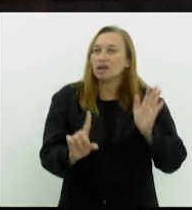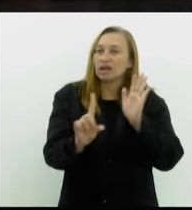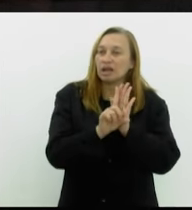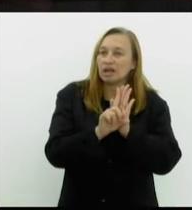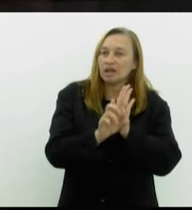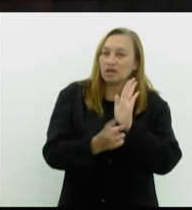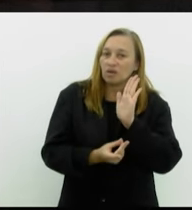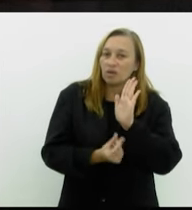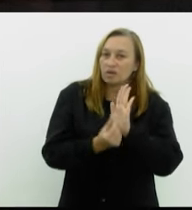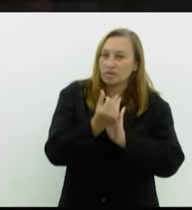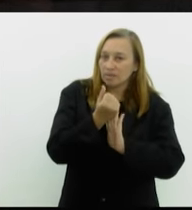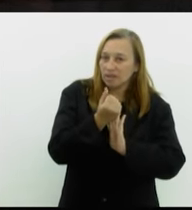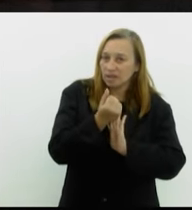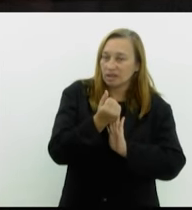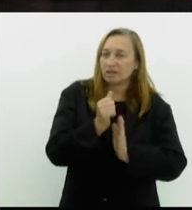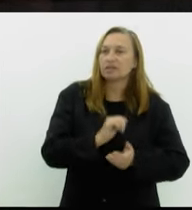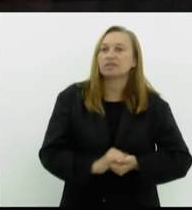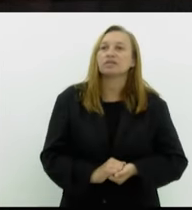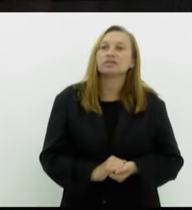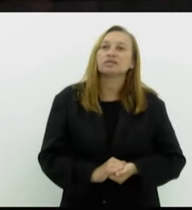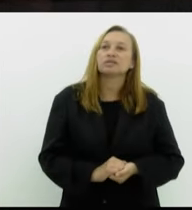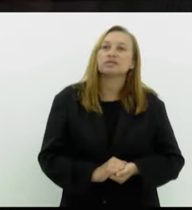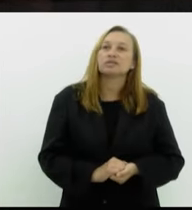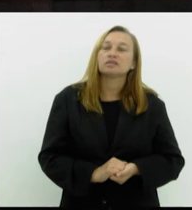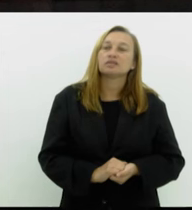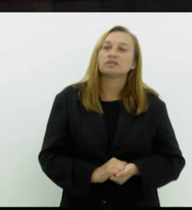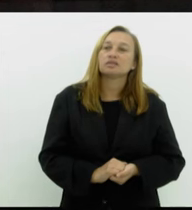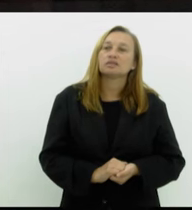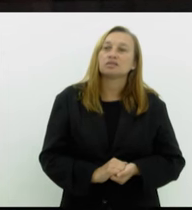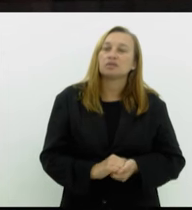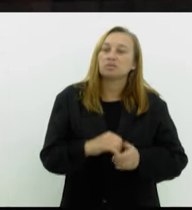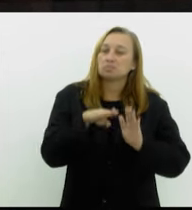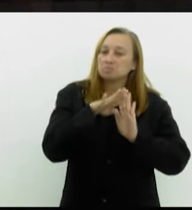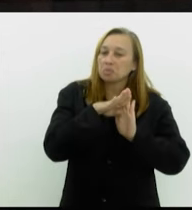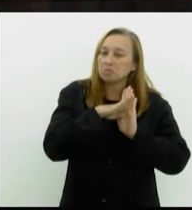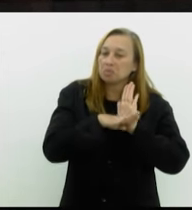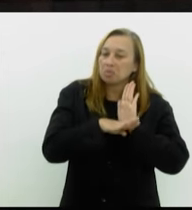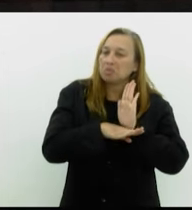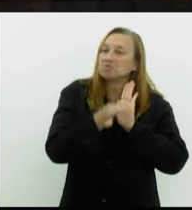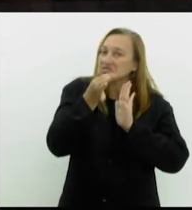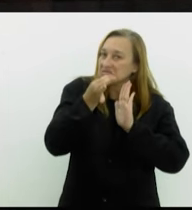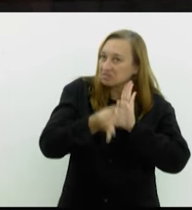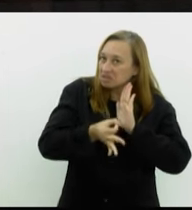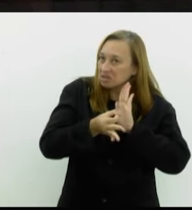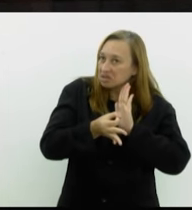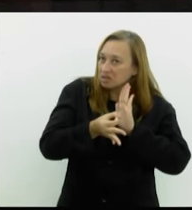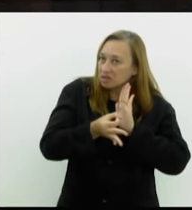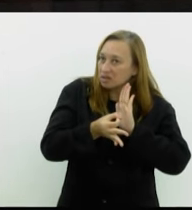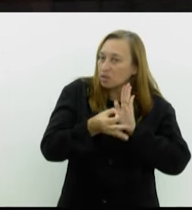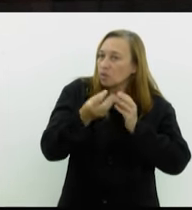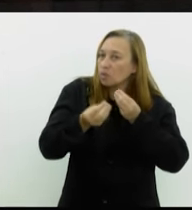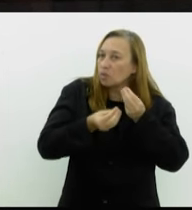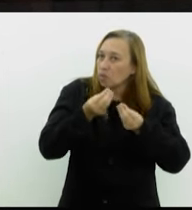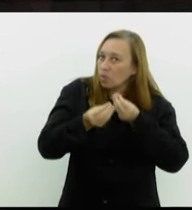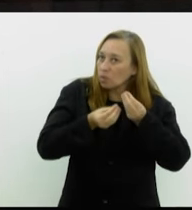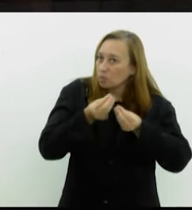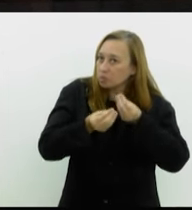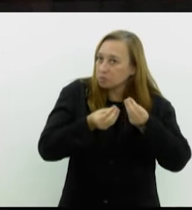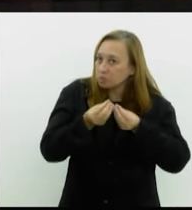A lei orçamentária, ela é disciplina exatamente como deve